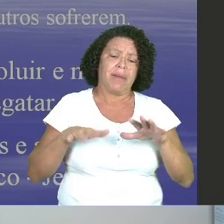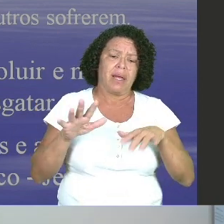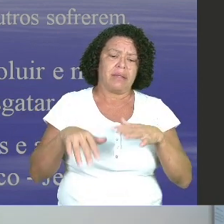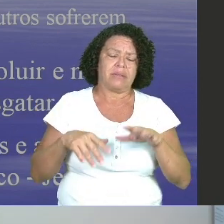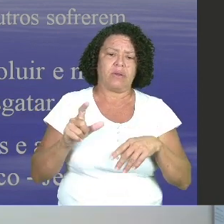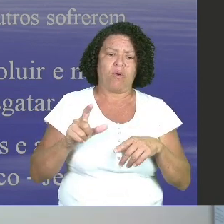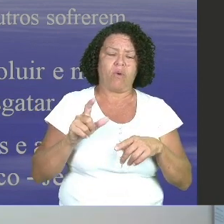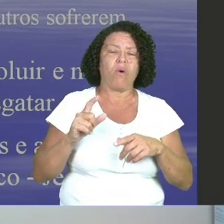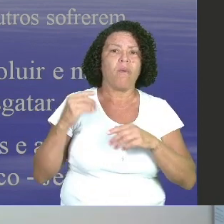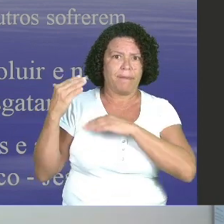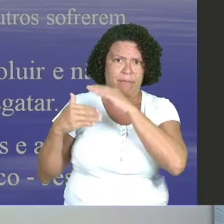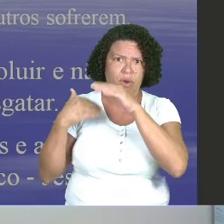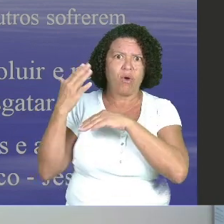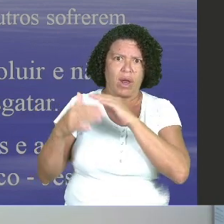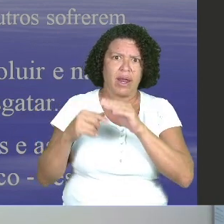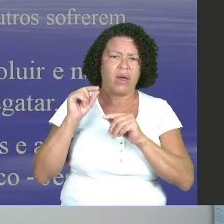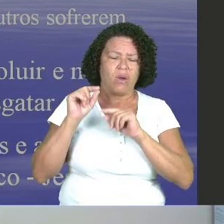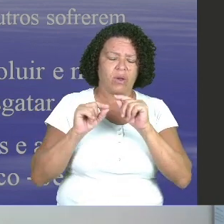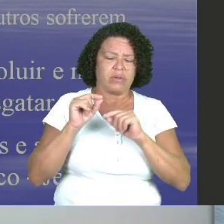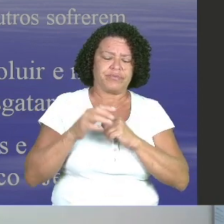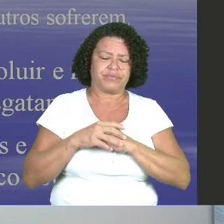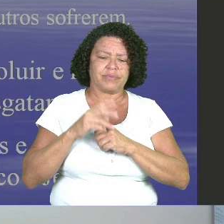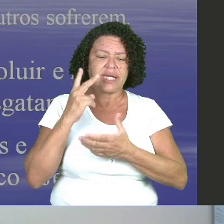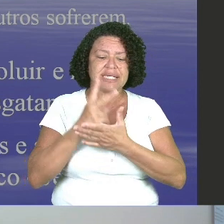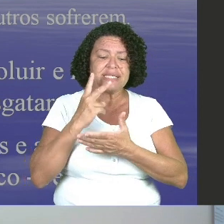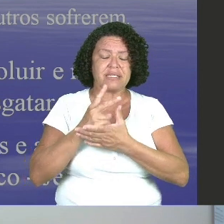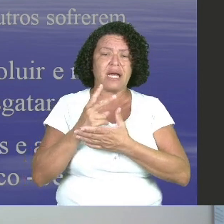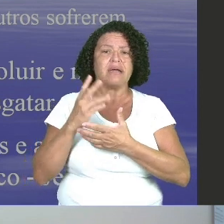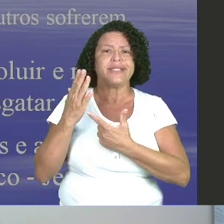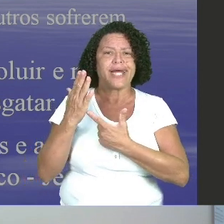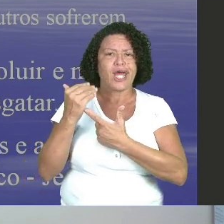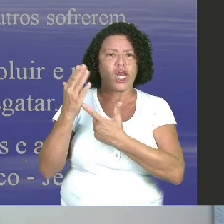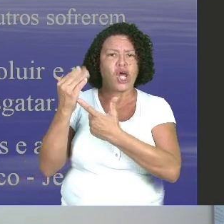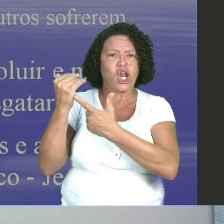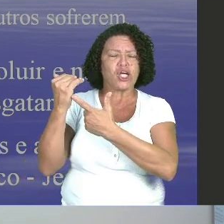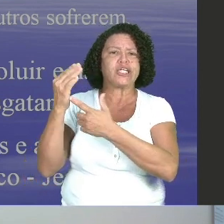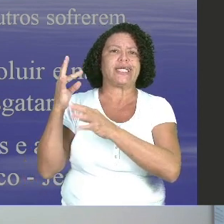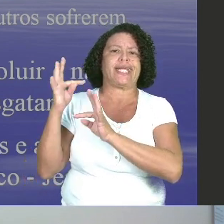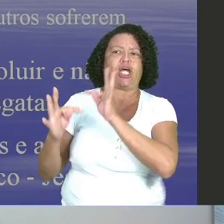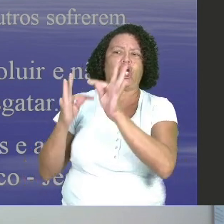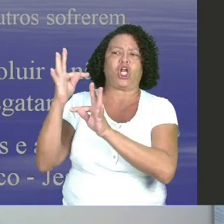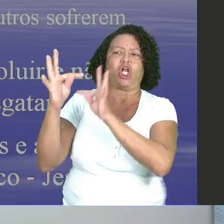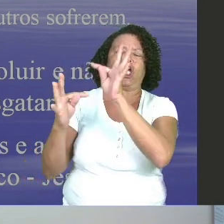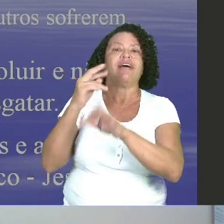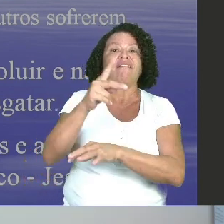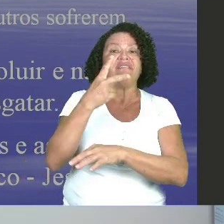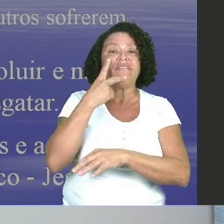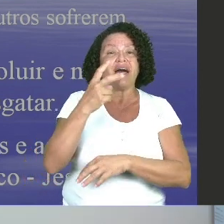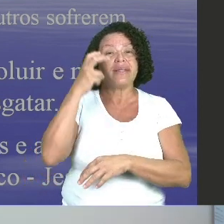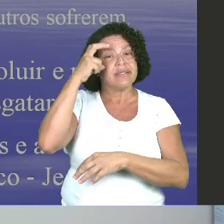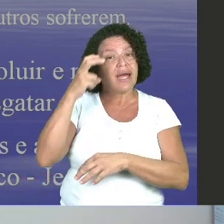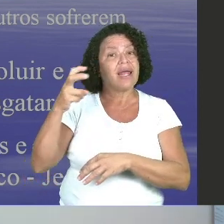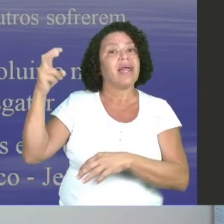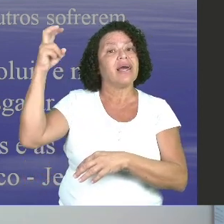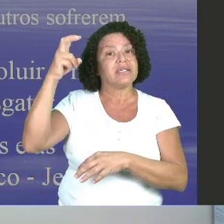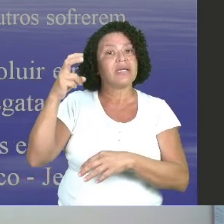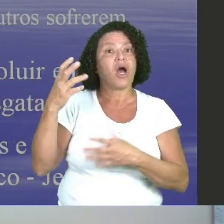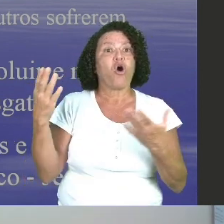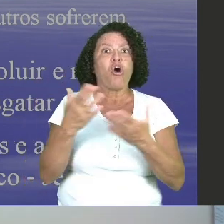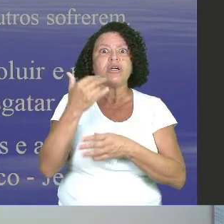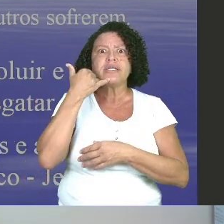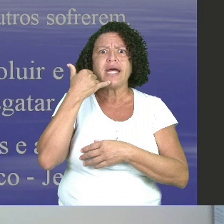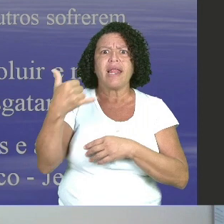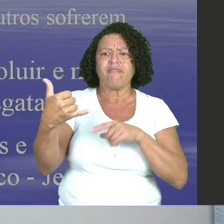O progresso exige muita tecnologia, por isso que a gente fala tanta inteligência. Hoje é tudo